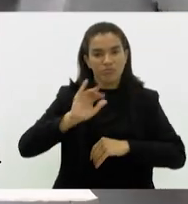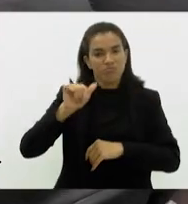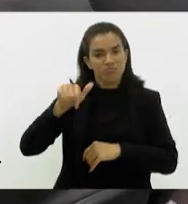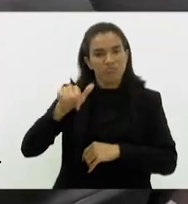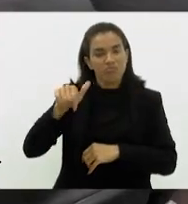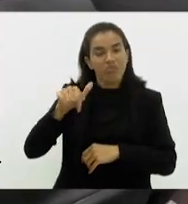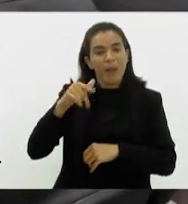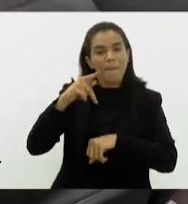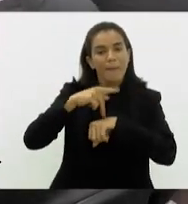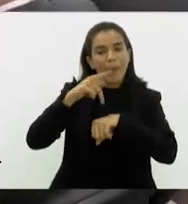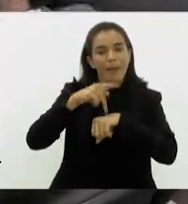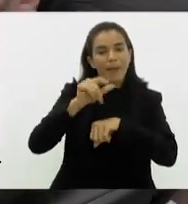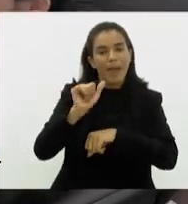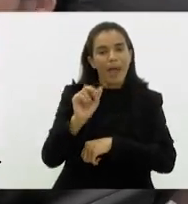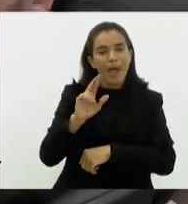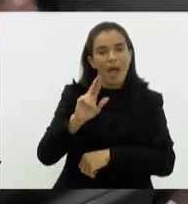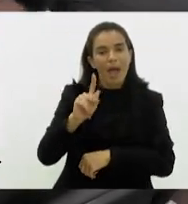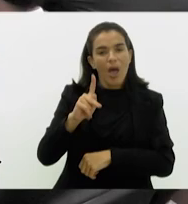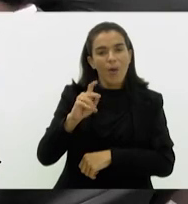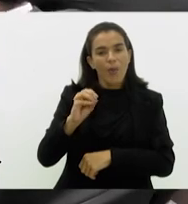Inclusive, nesse caso,